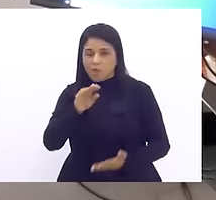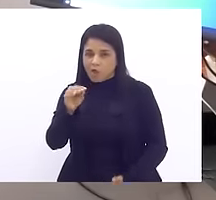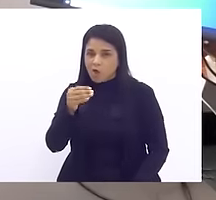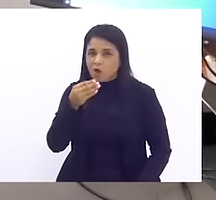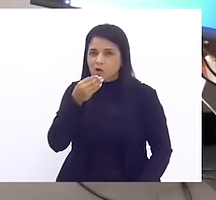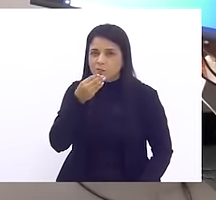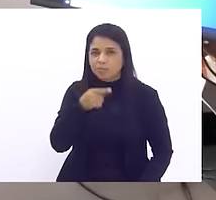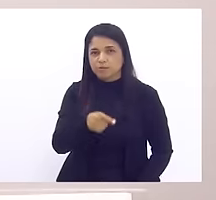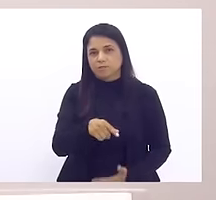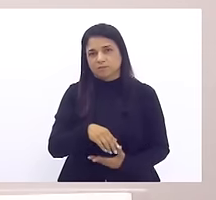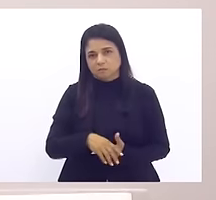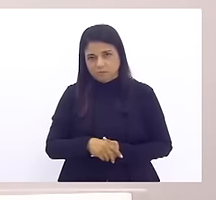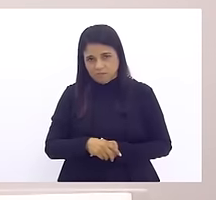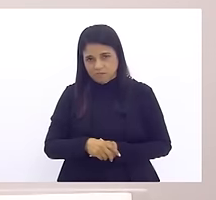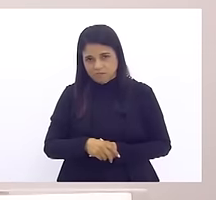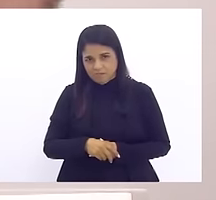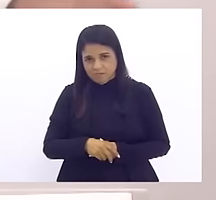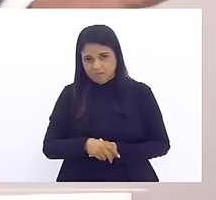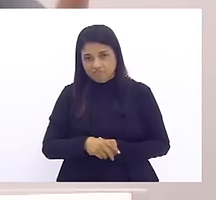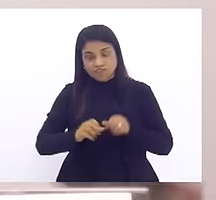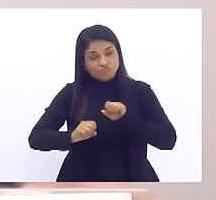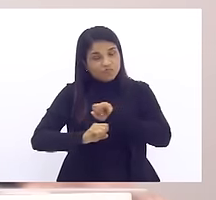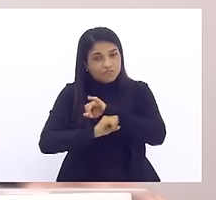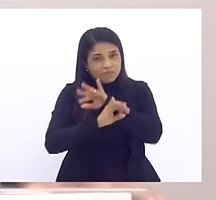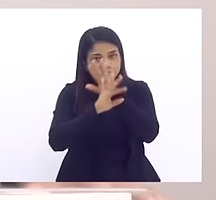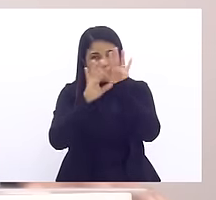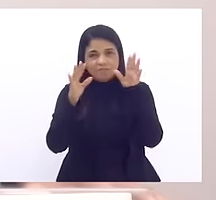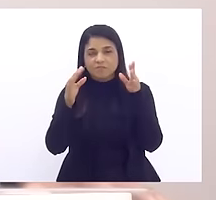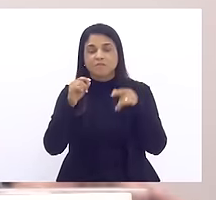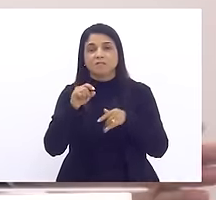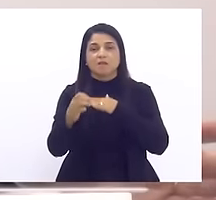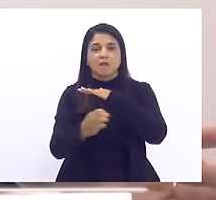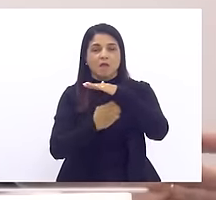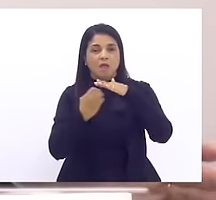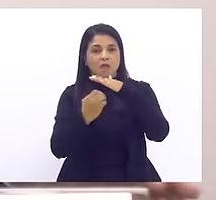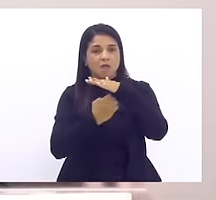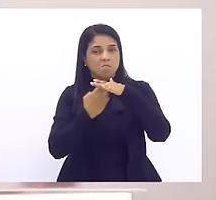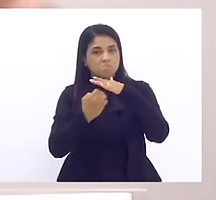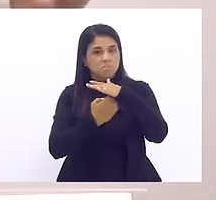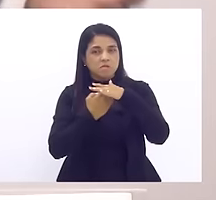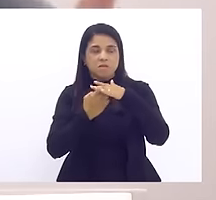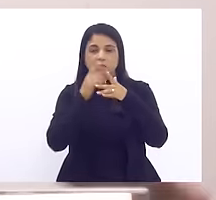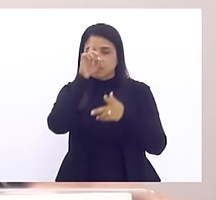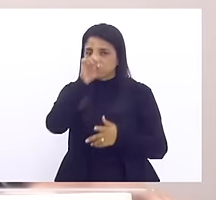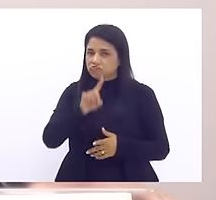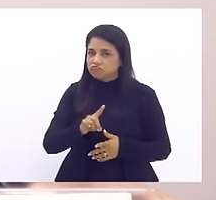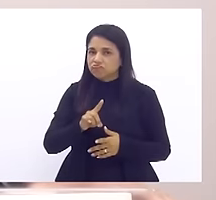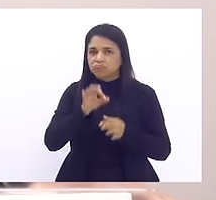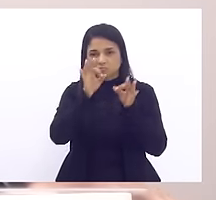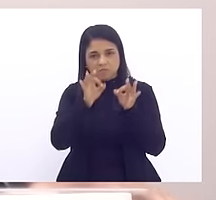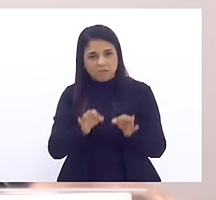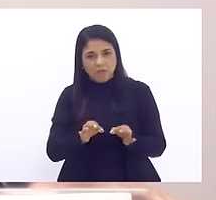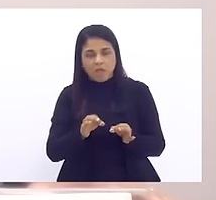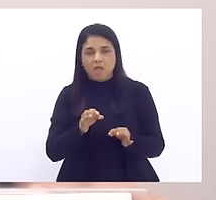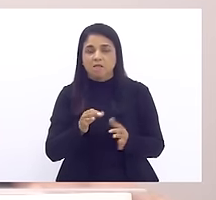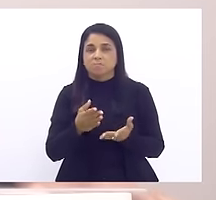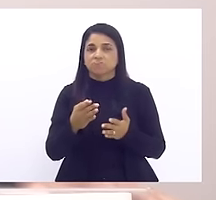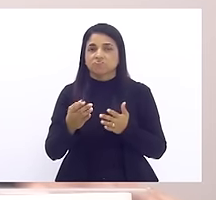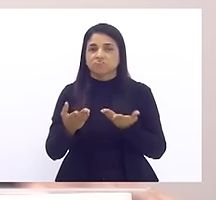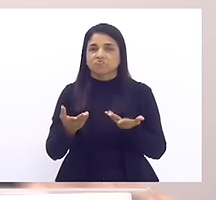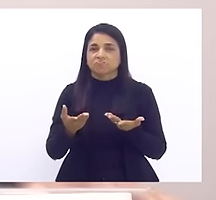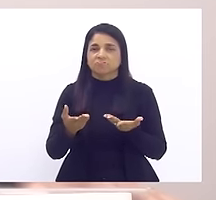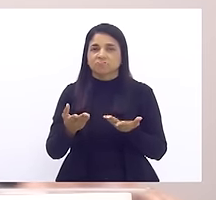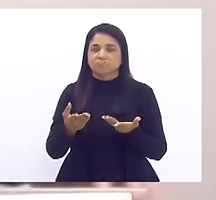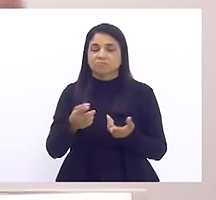oportunidade de esclarecer que a empresa e dorme uma empresa séria e se